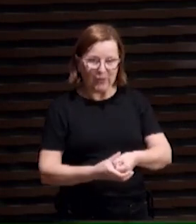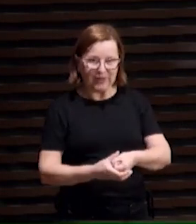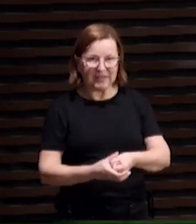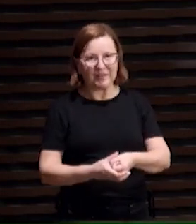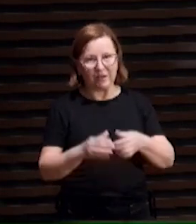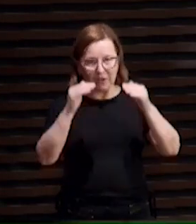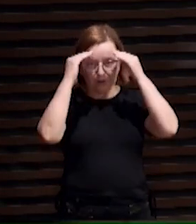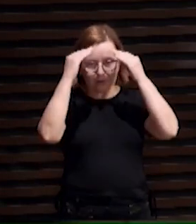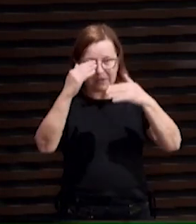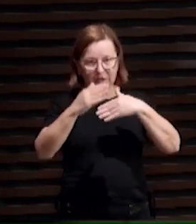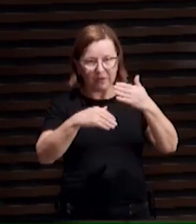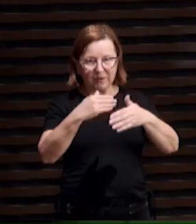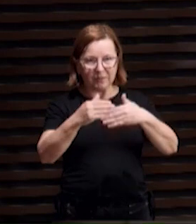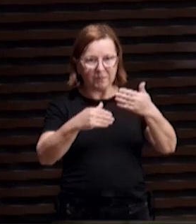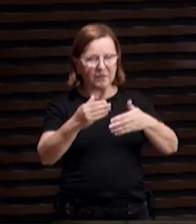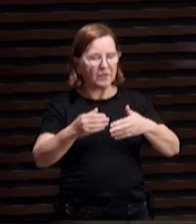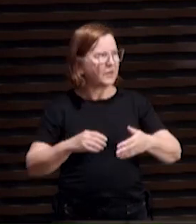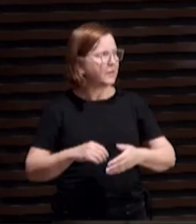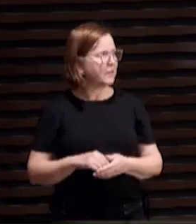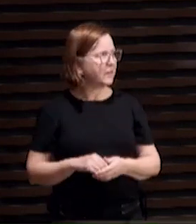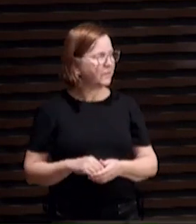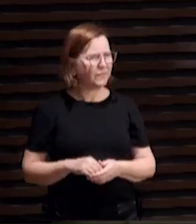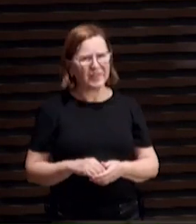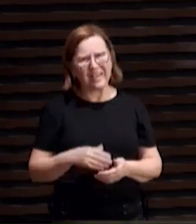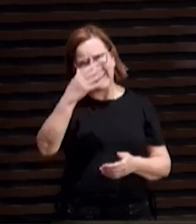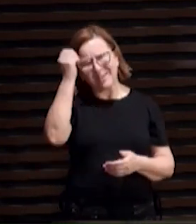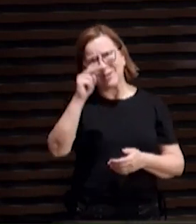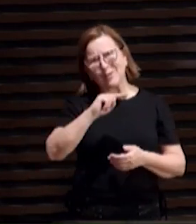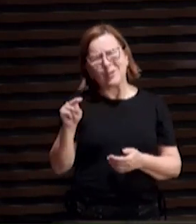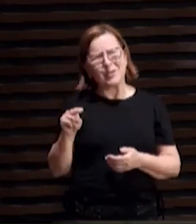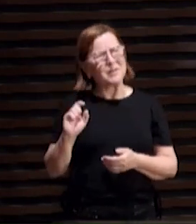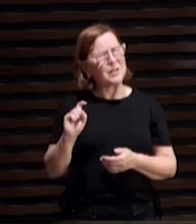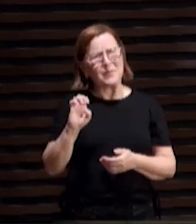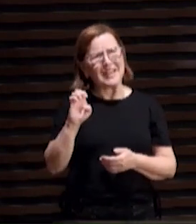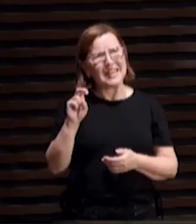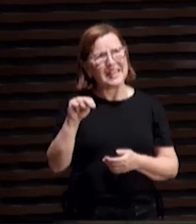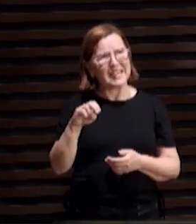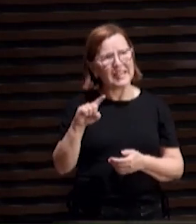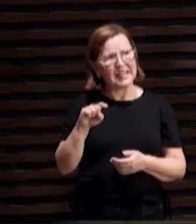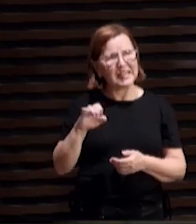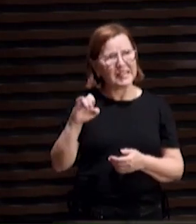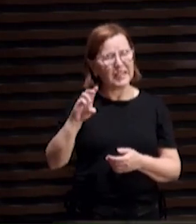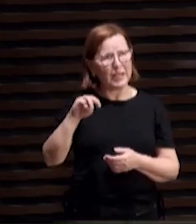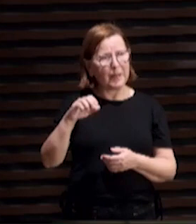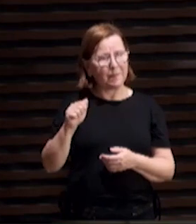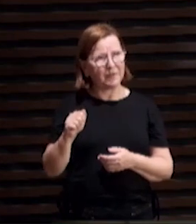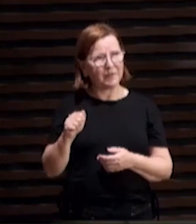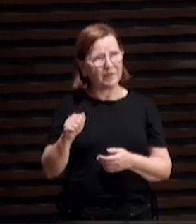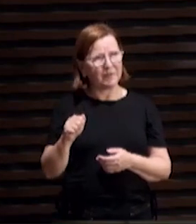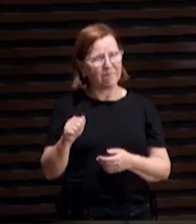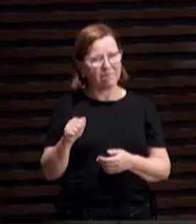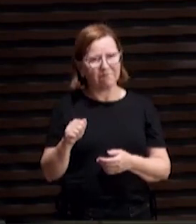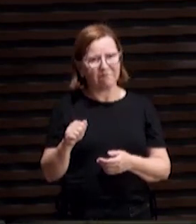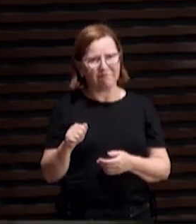os processos. O Júlio hoje disse, eu já esqueci o nome, são enzimas, são